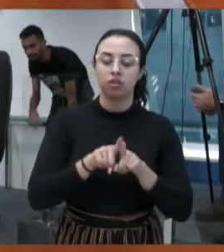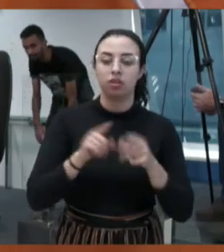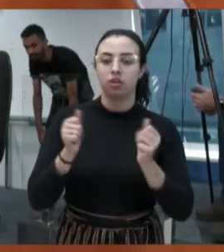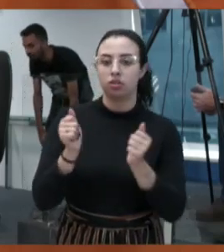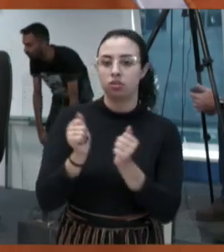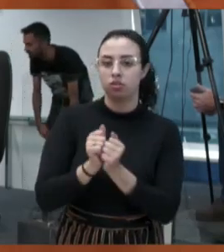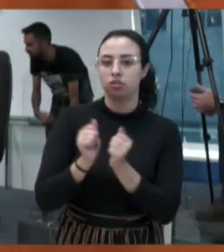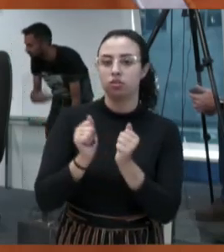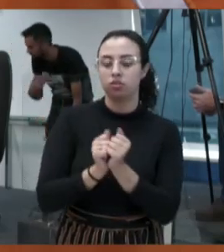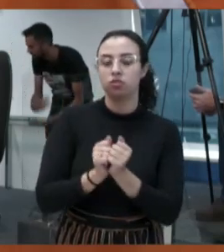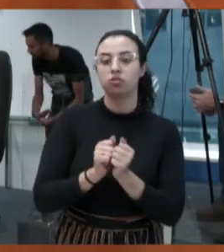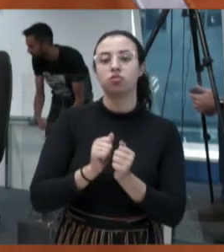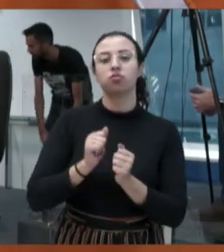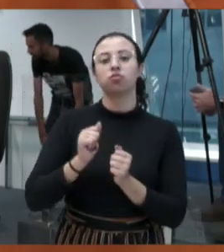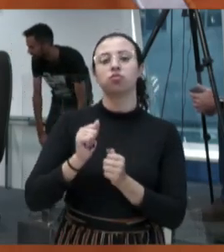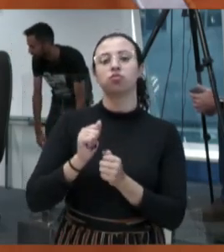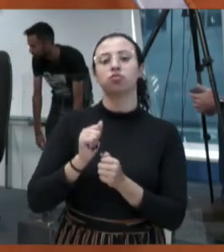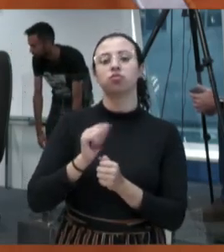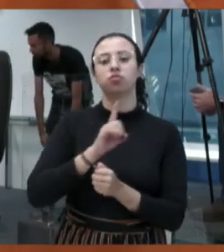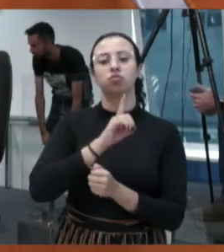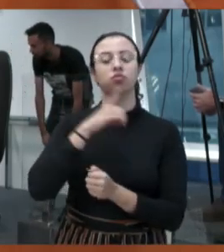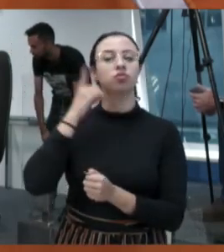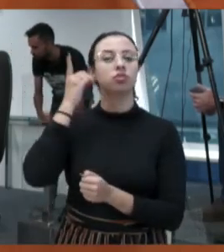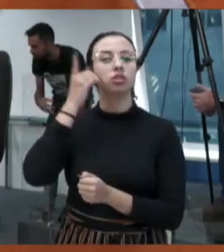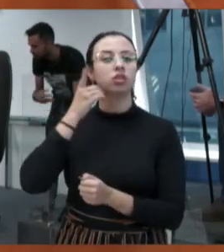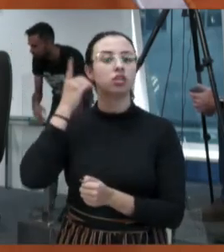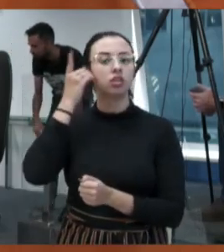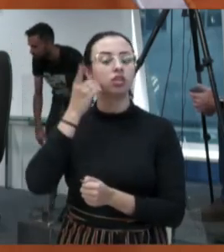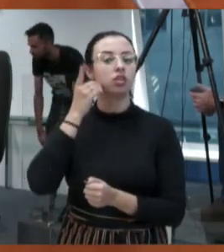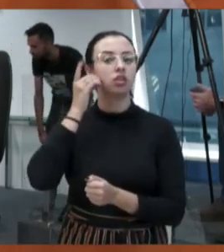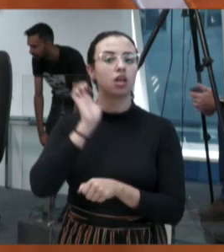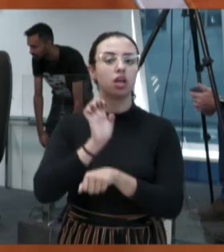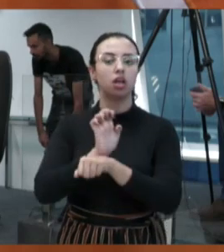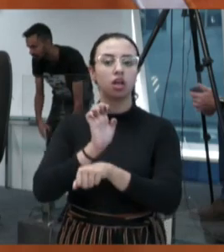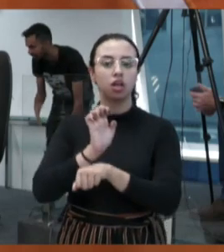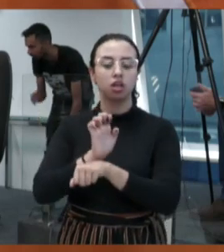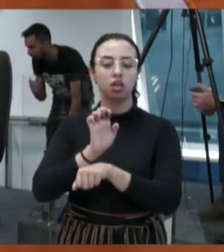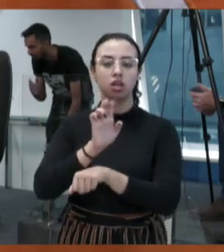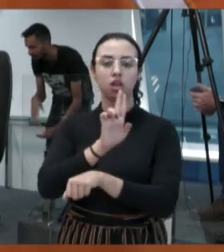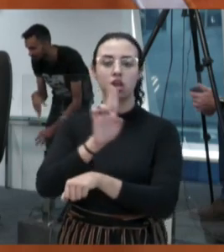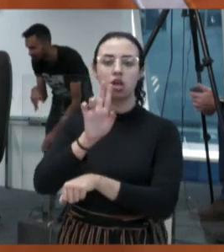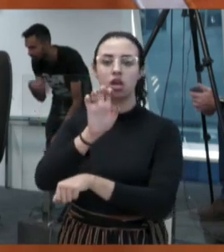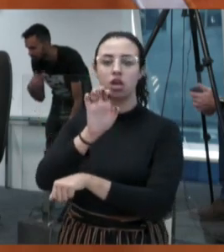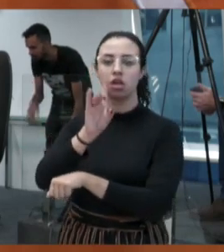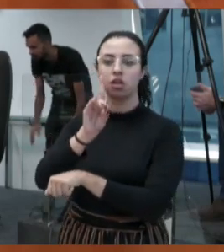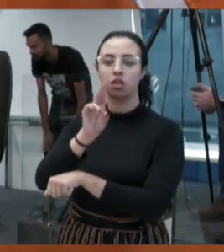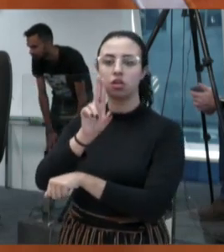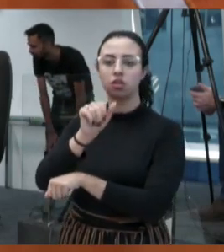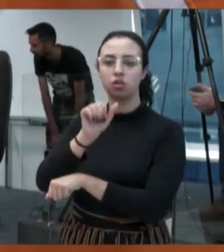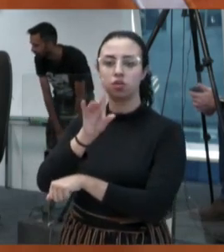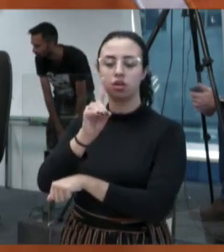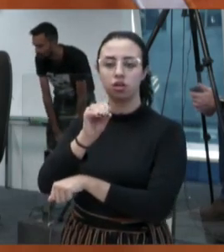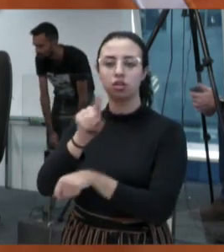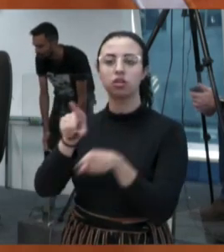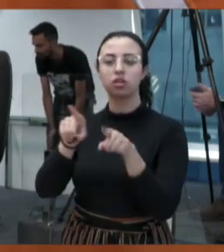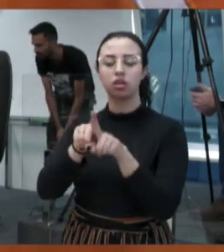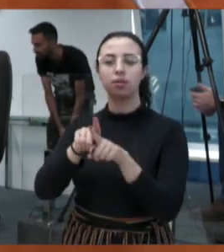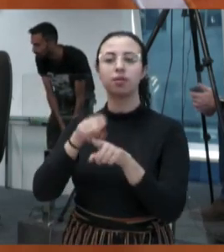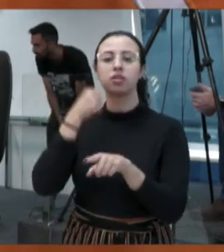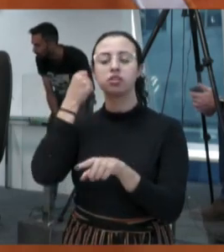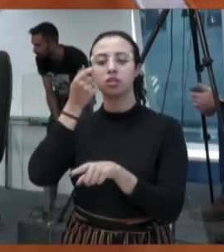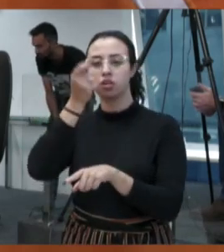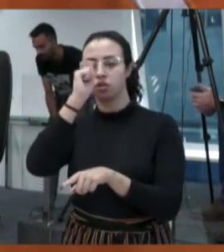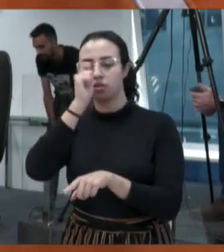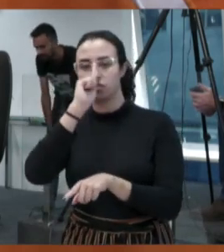com o nosso deputado estadual, o Eduardo Azevedo, e também o senador Cleitinho, onde